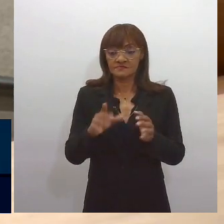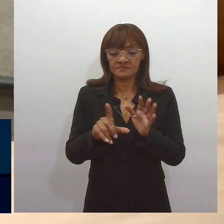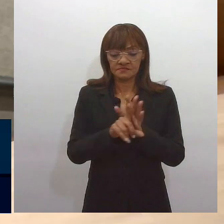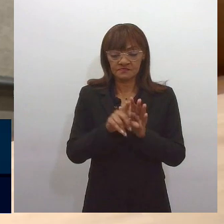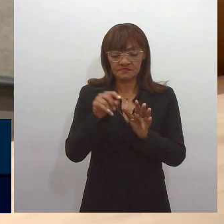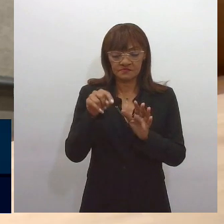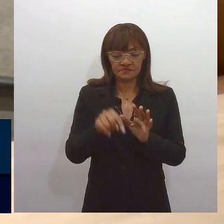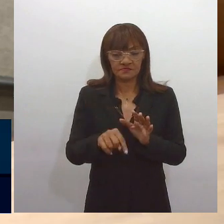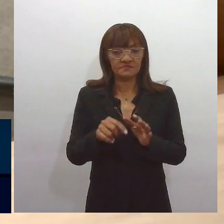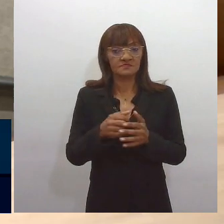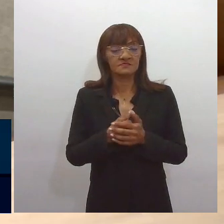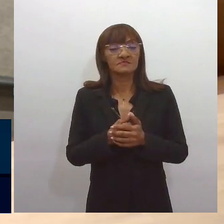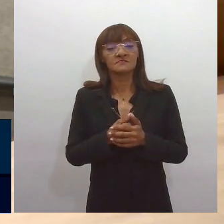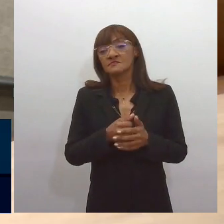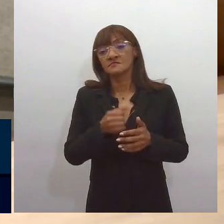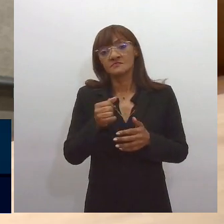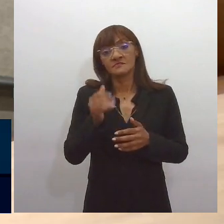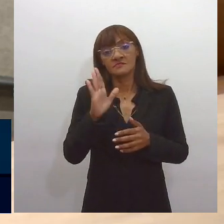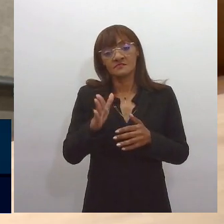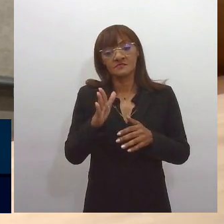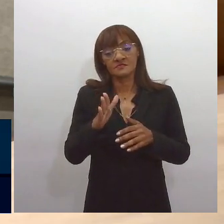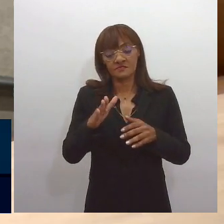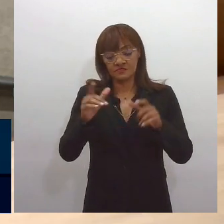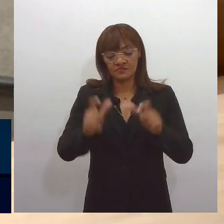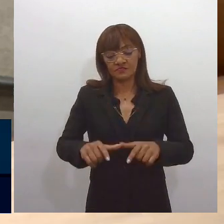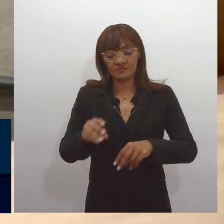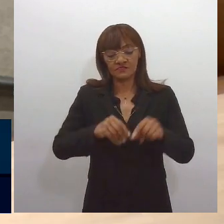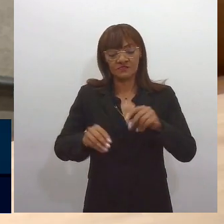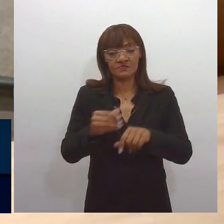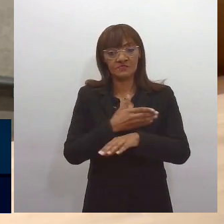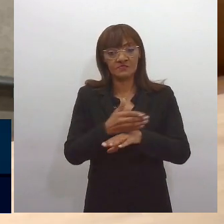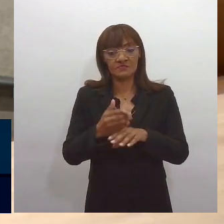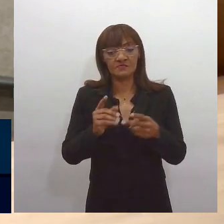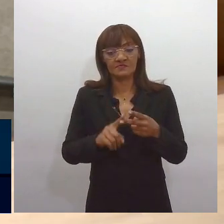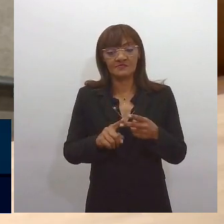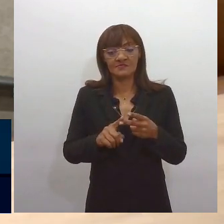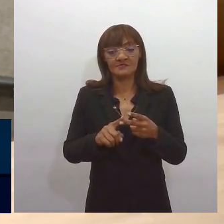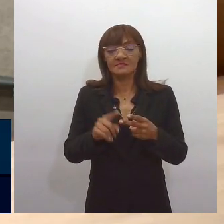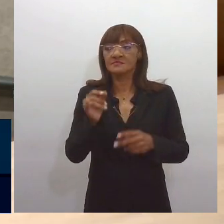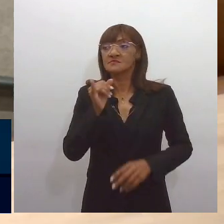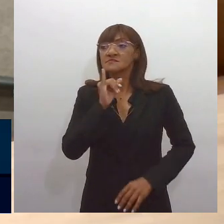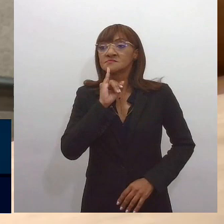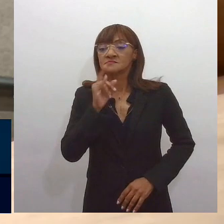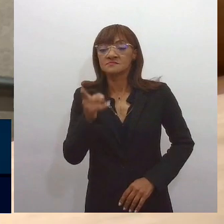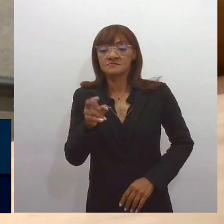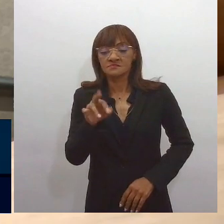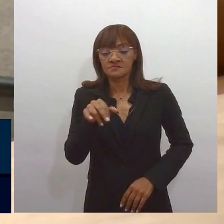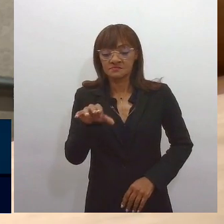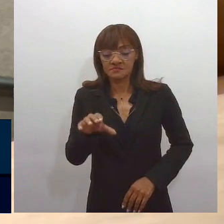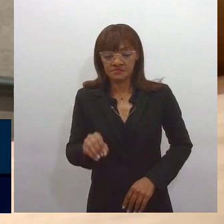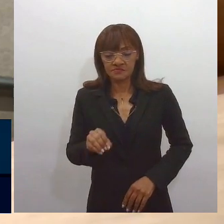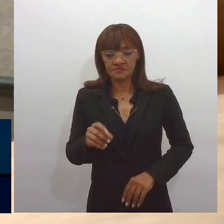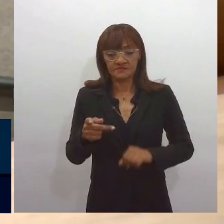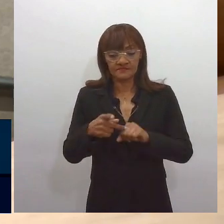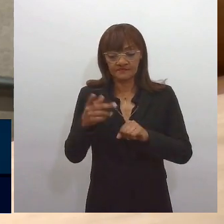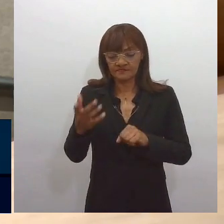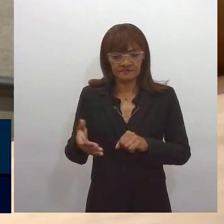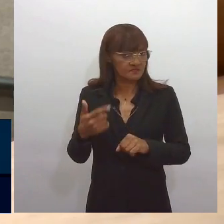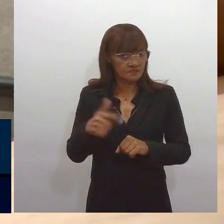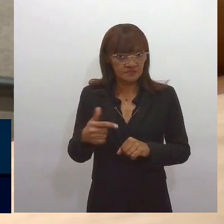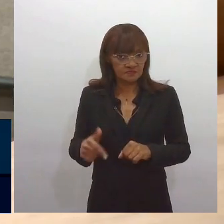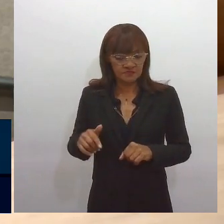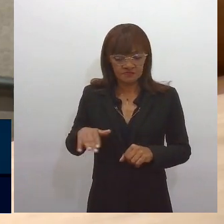Pedras Rio das Pedras Itabaiana praticamente não temos pontos de ultrapassagem os poucos pontos são muito perigosos e quando alguém se